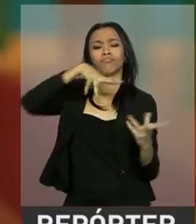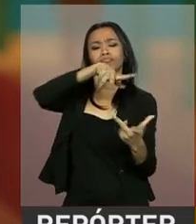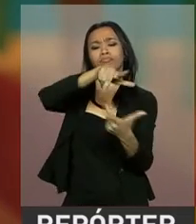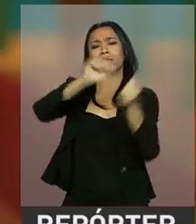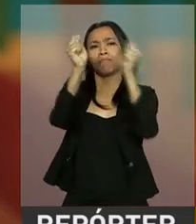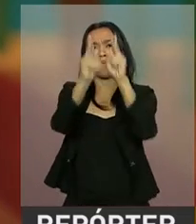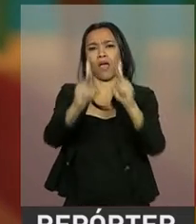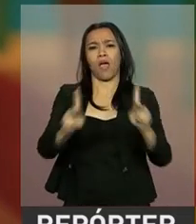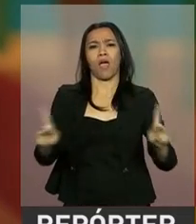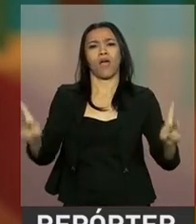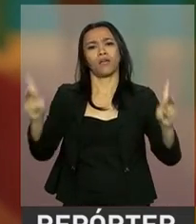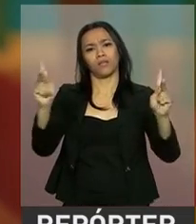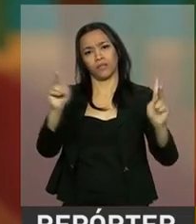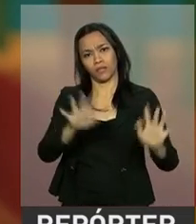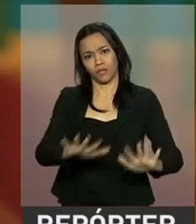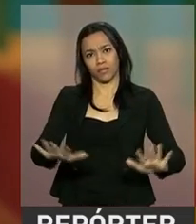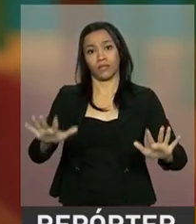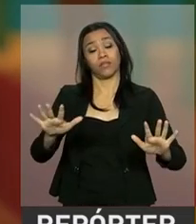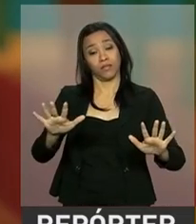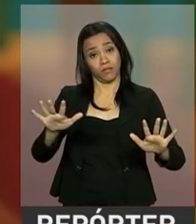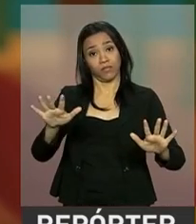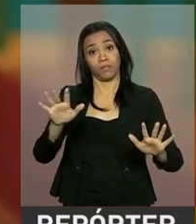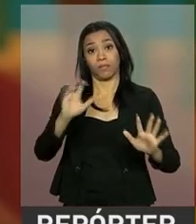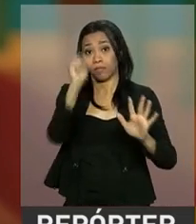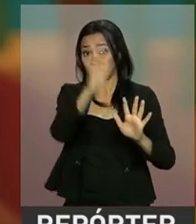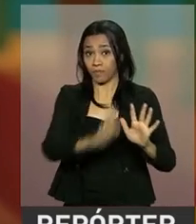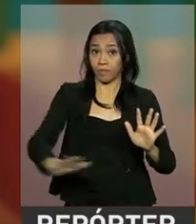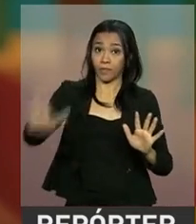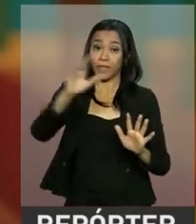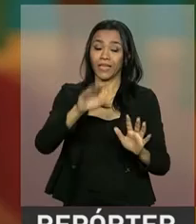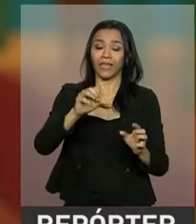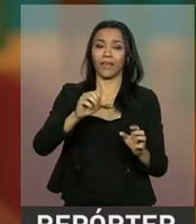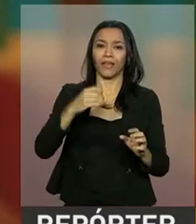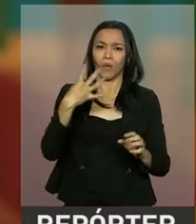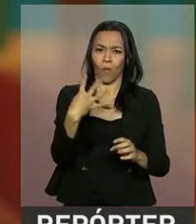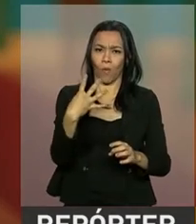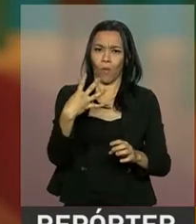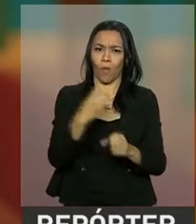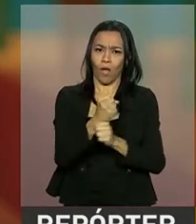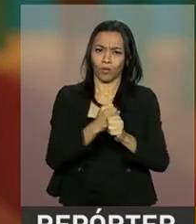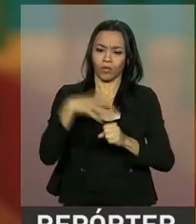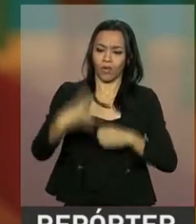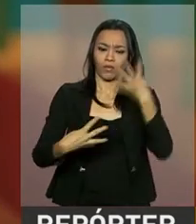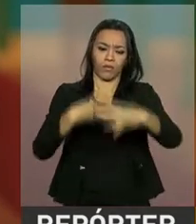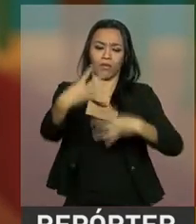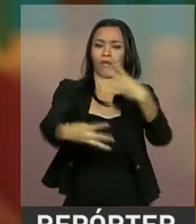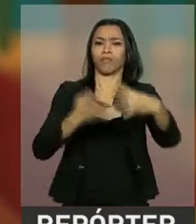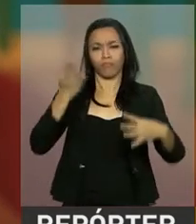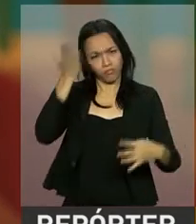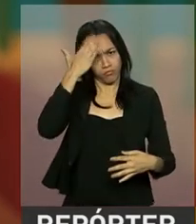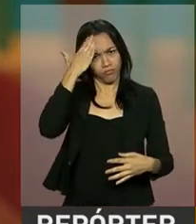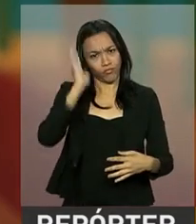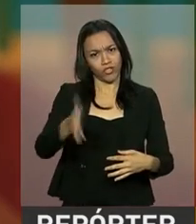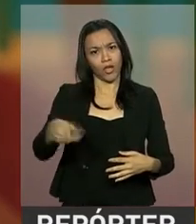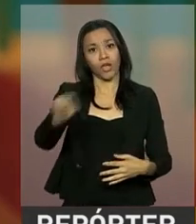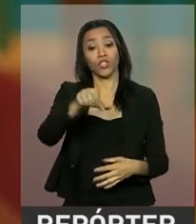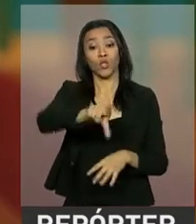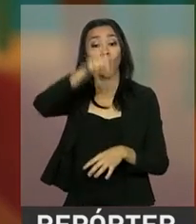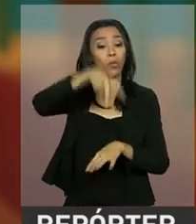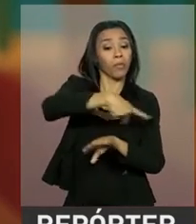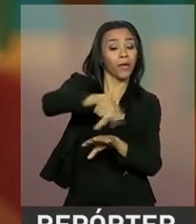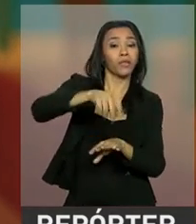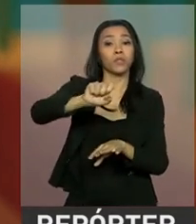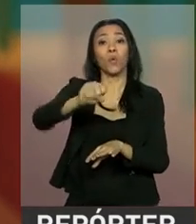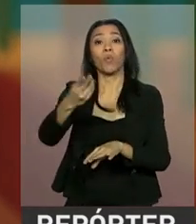de harmonia nacional ea cada quatro anos nós todos sabemos se escolhe um país ou uma